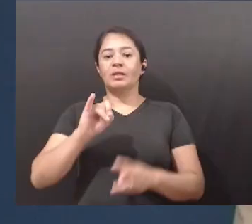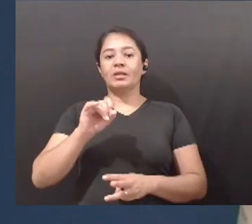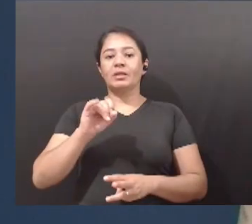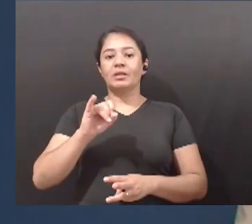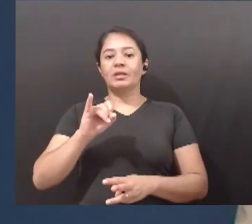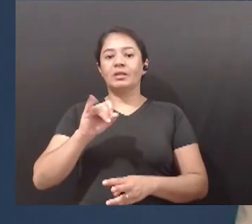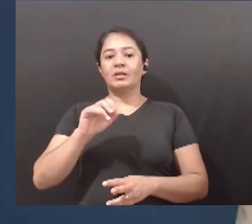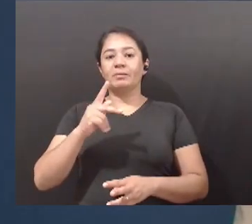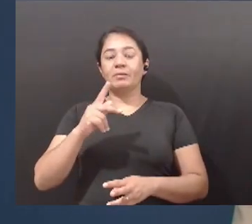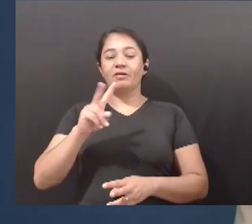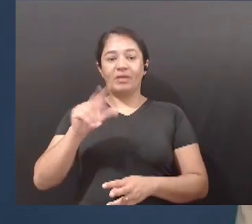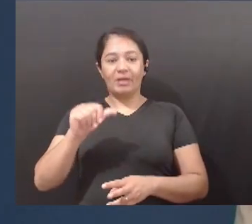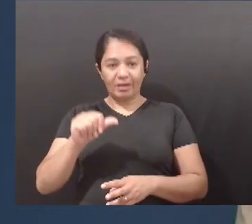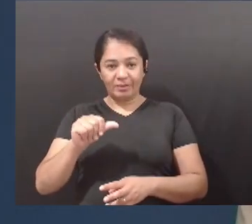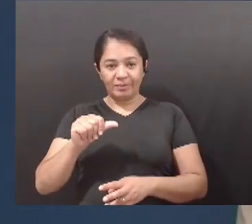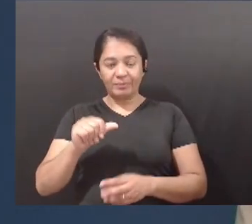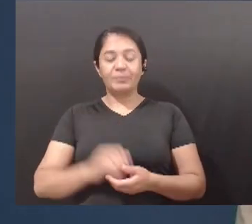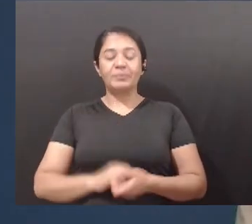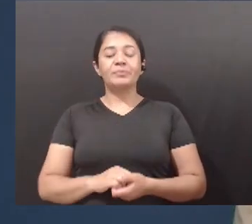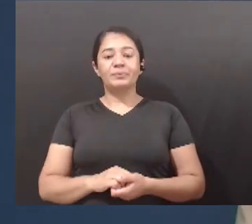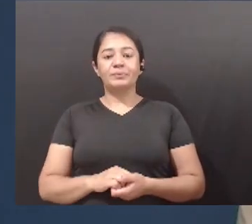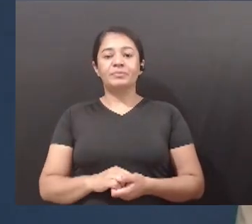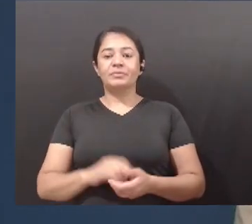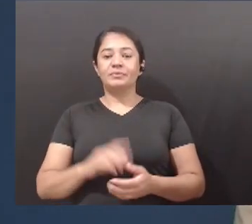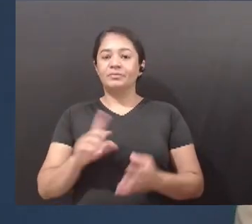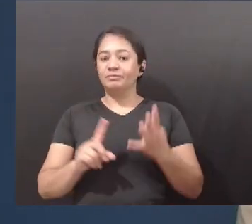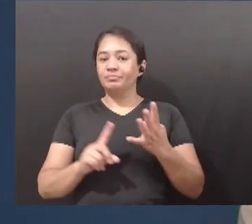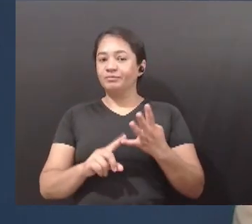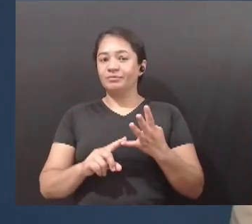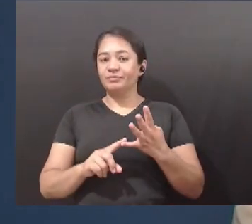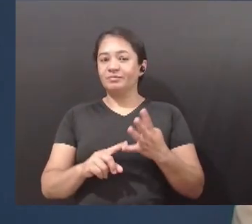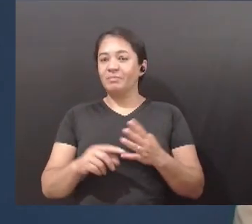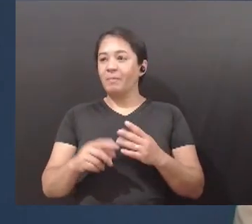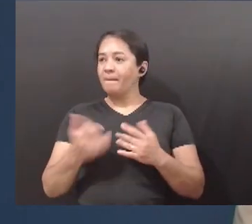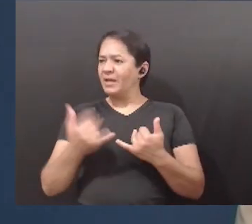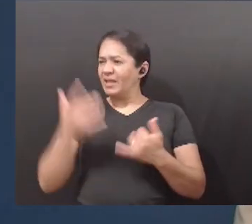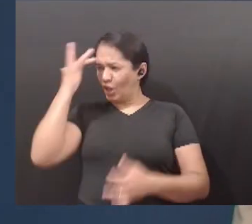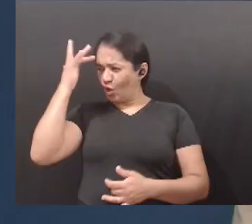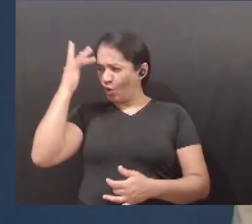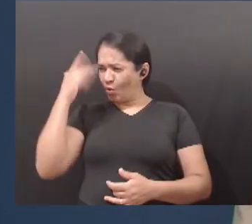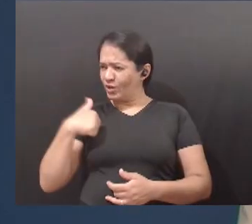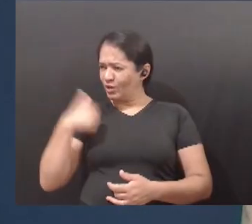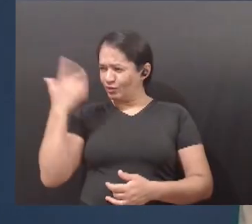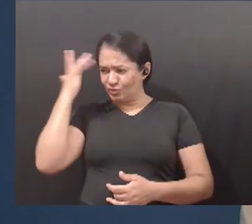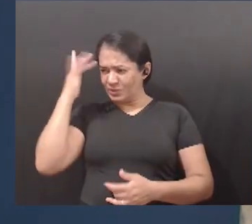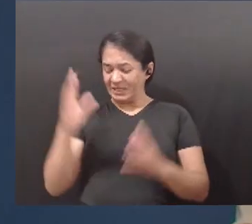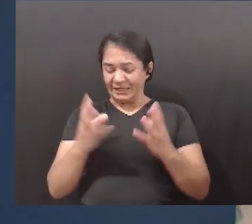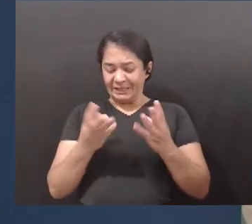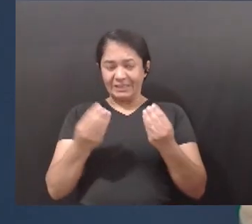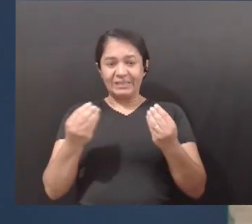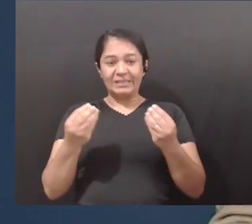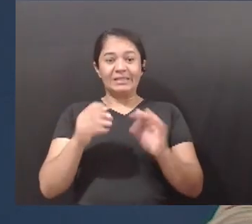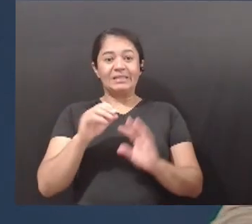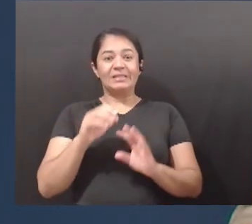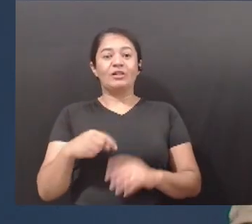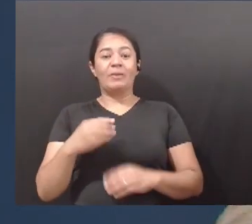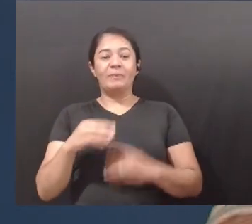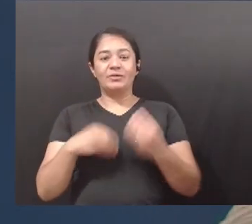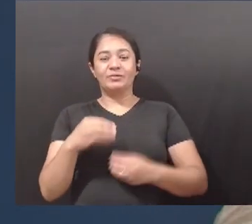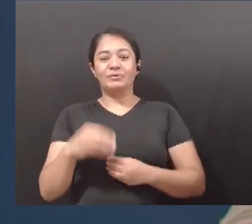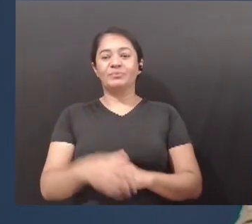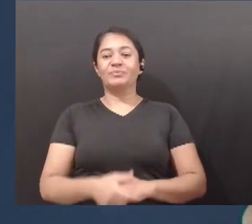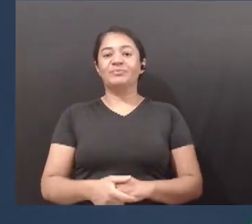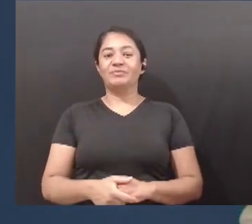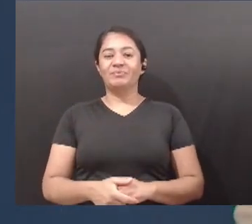IPVA. Parece até loucura, né? O planejador financeiro vai dar tanta sigla que a gente acaba misturando. IPVA e IPTU. O IPTU é de casa, mas